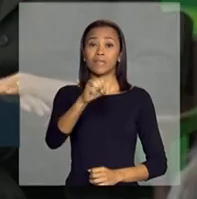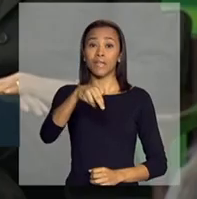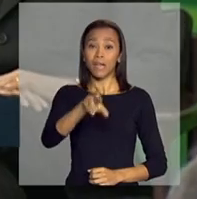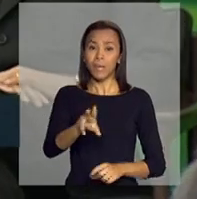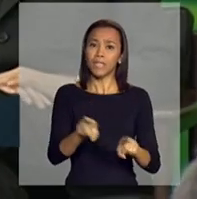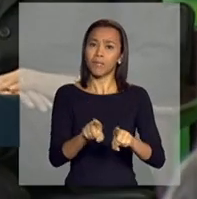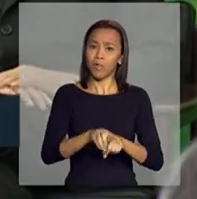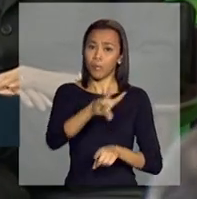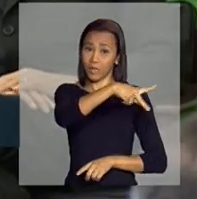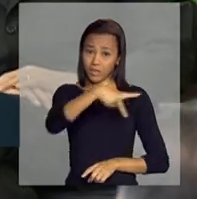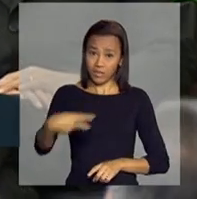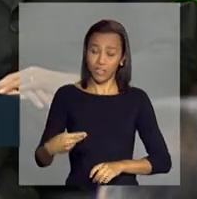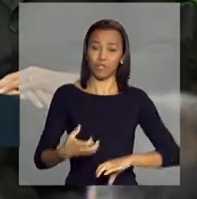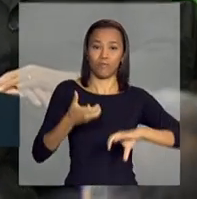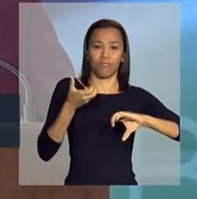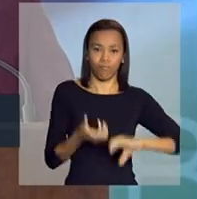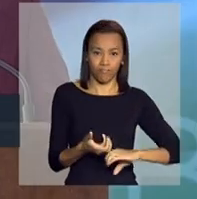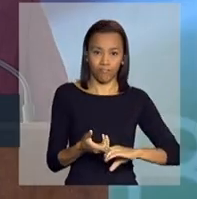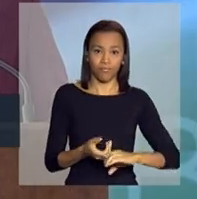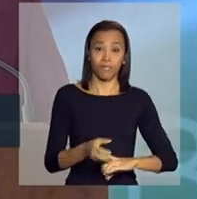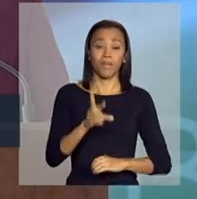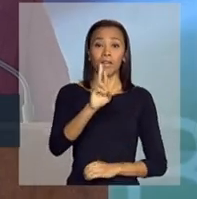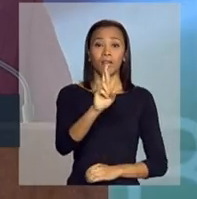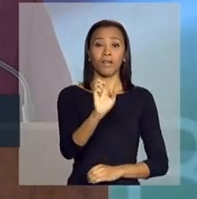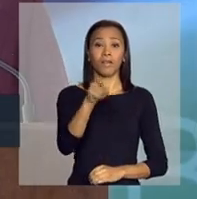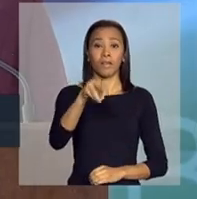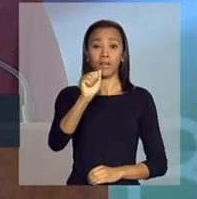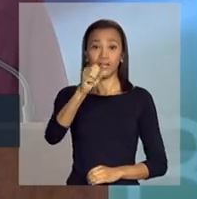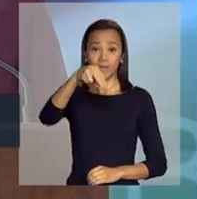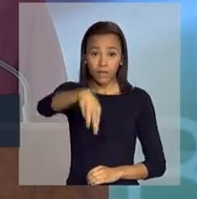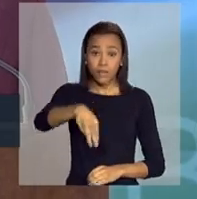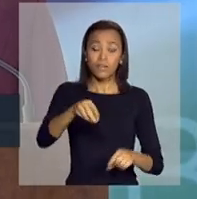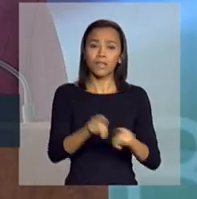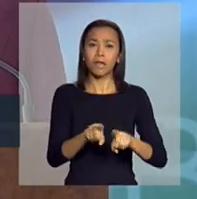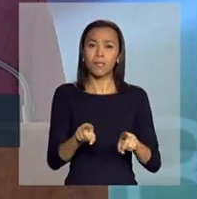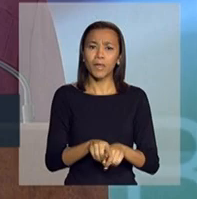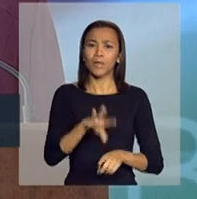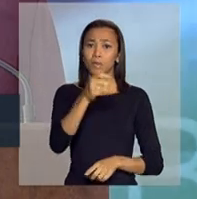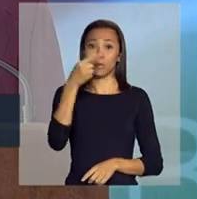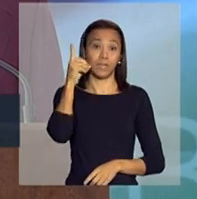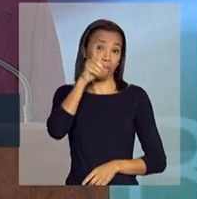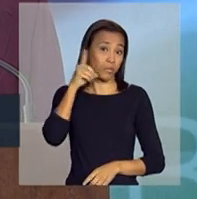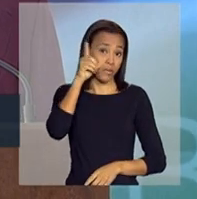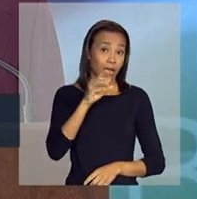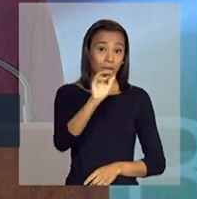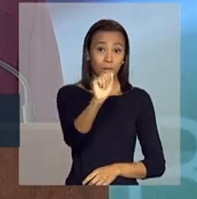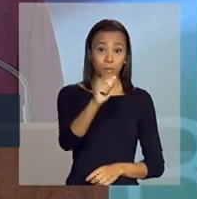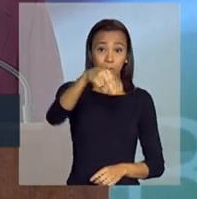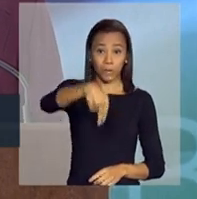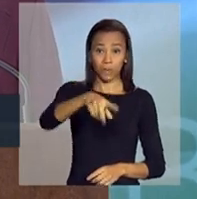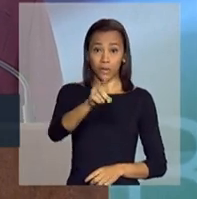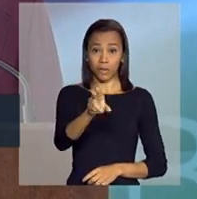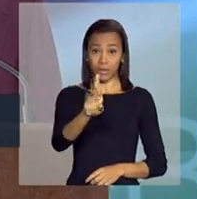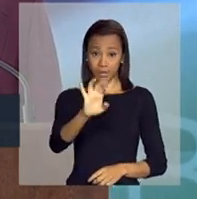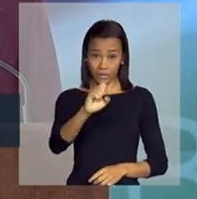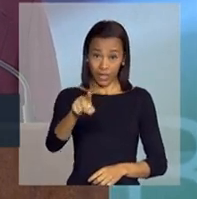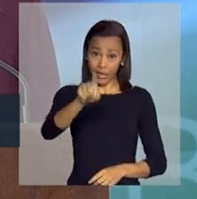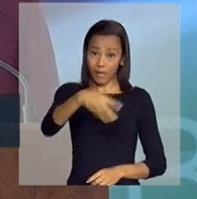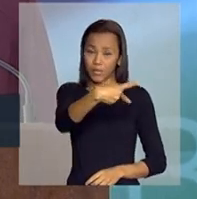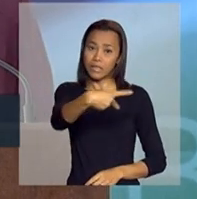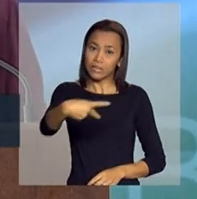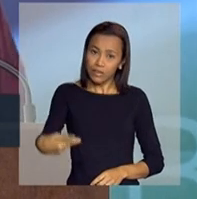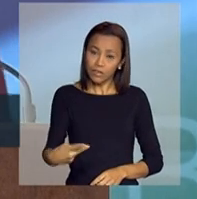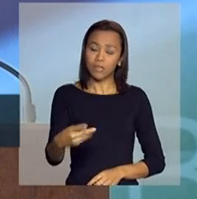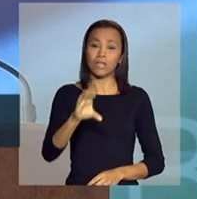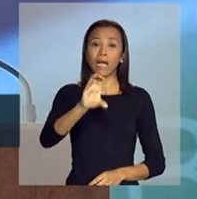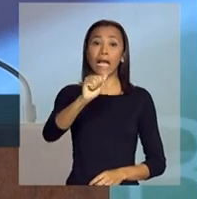do Congresso Nacional, Renan Calheiros, o deputado André Vargas, presidente em exercício da Câmara dos